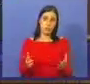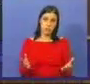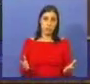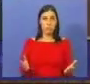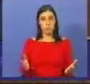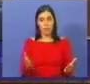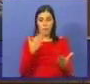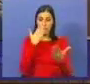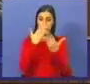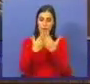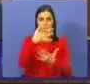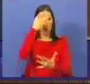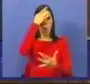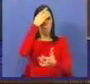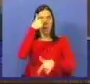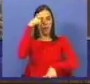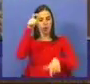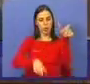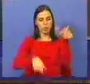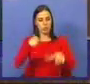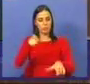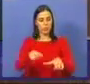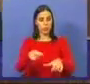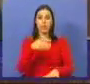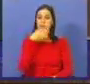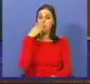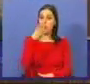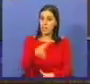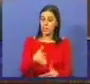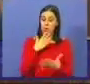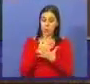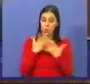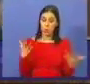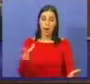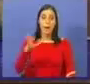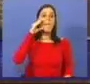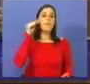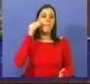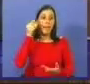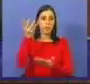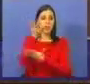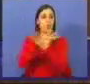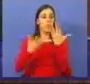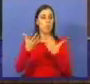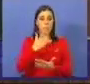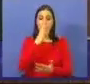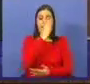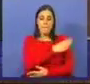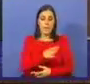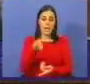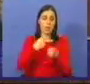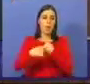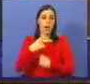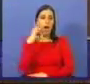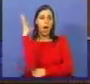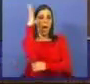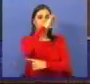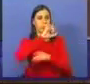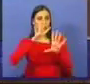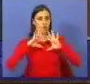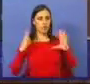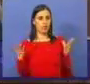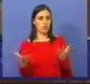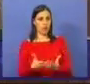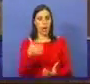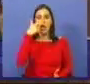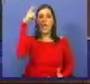perante a opinião pública, dizer que para um dos grandes bancos comerciais ou para uma prática comercial abusiva em geral, as